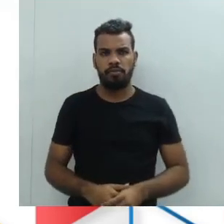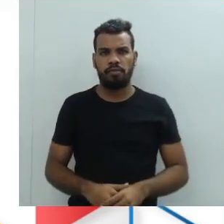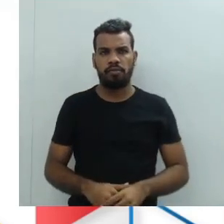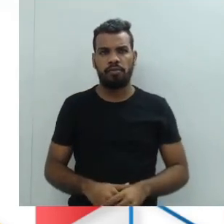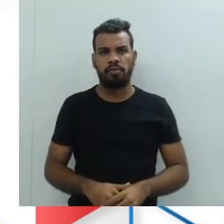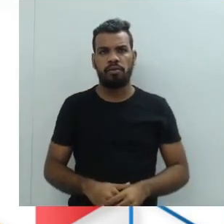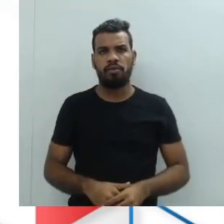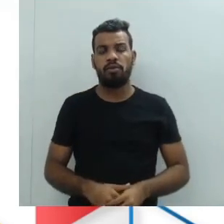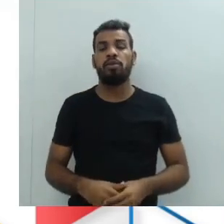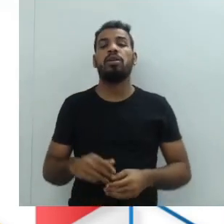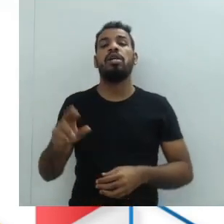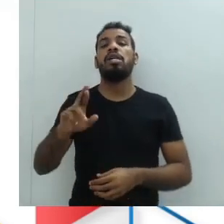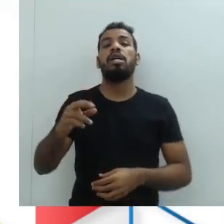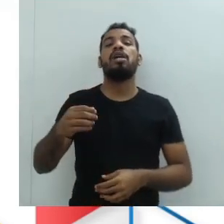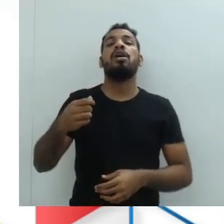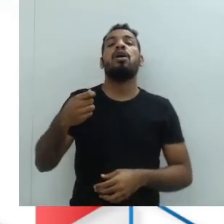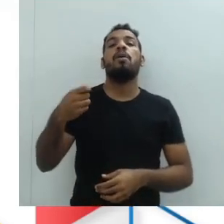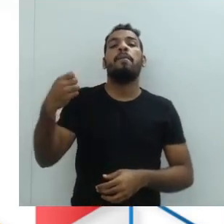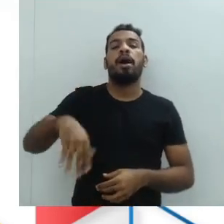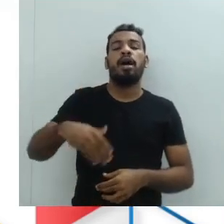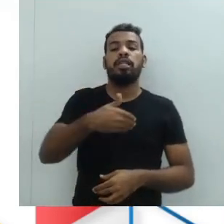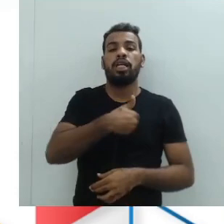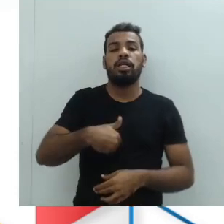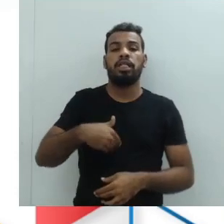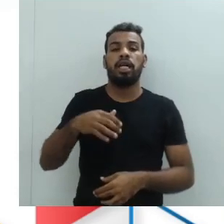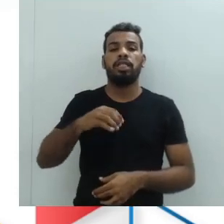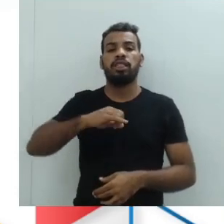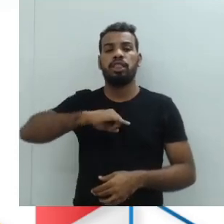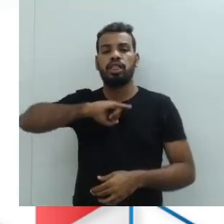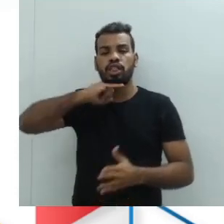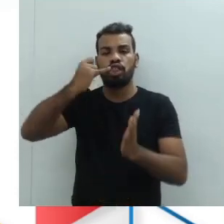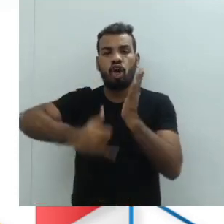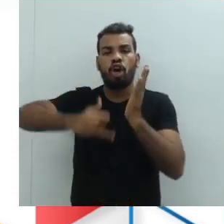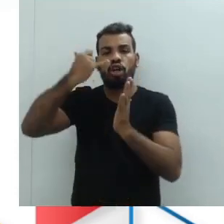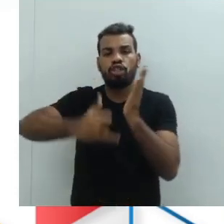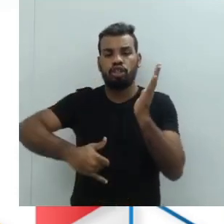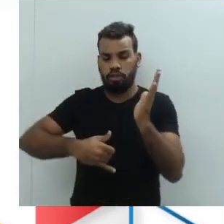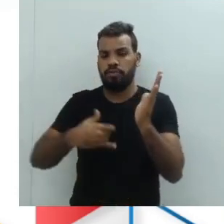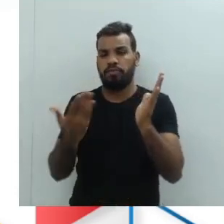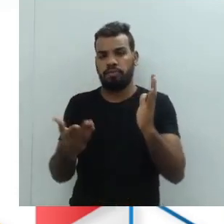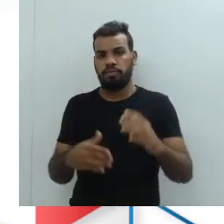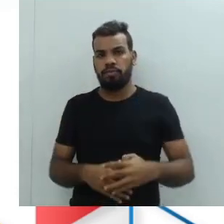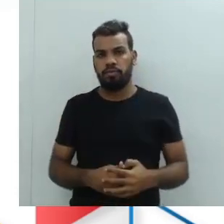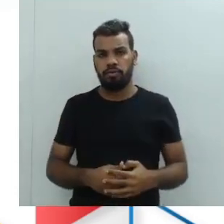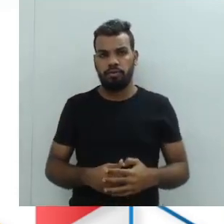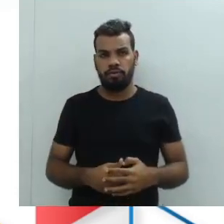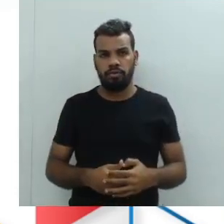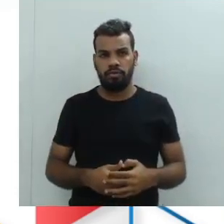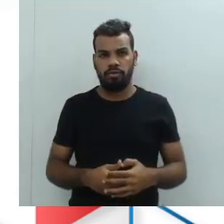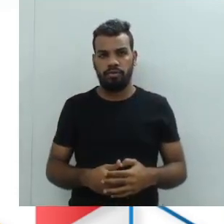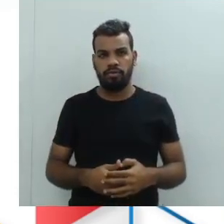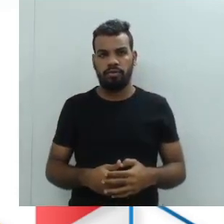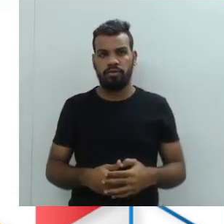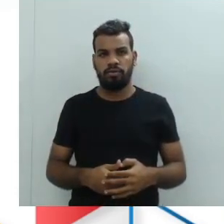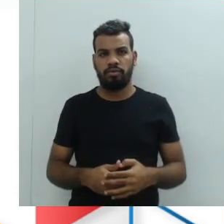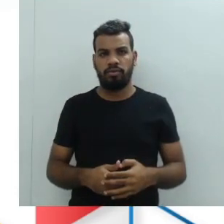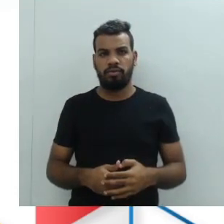foram destinados para pagar tributos? E aí por aí vai. Aí você vai ver em porcentagem. E por aí vai,